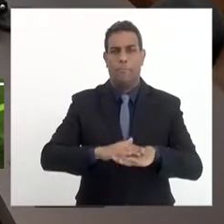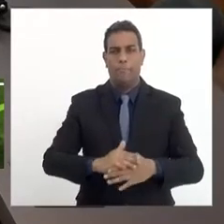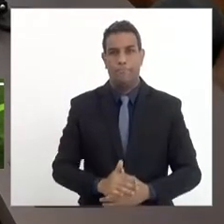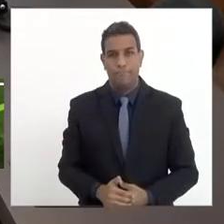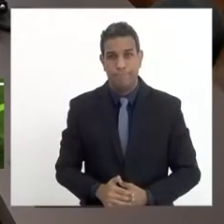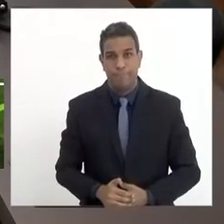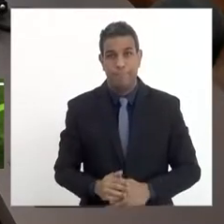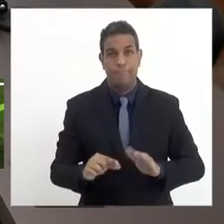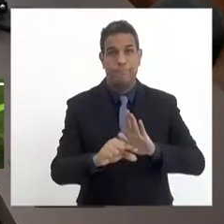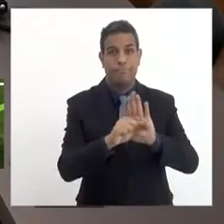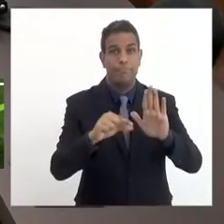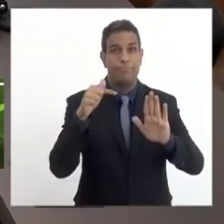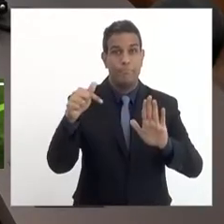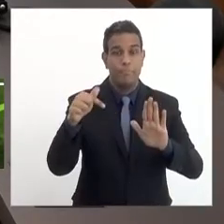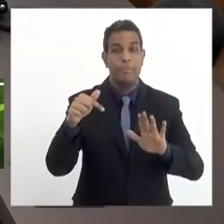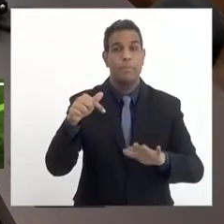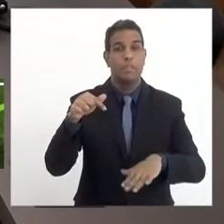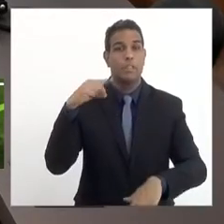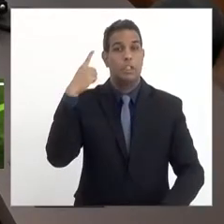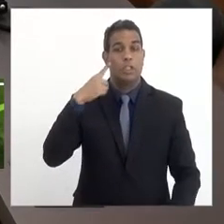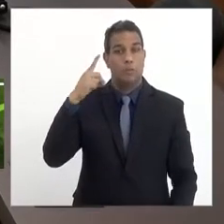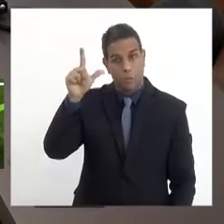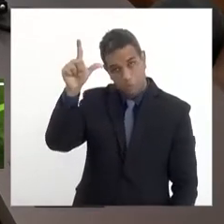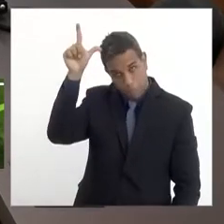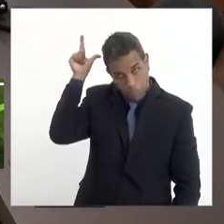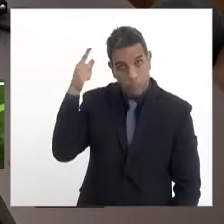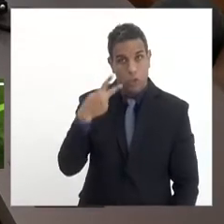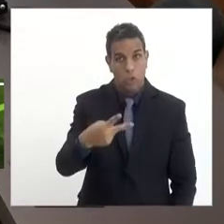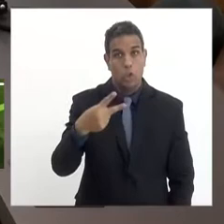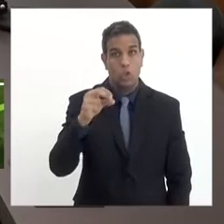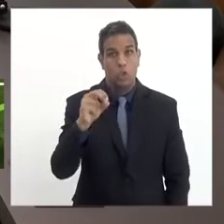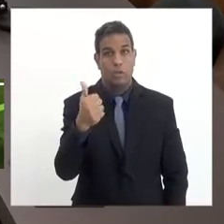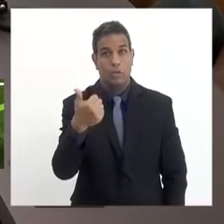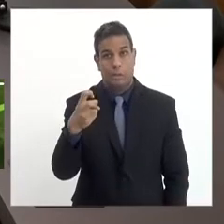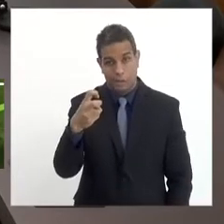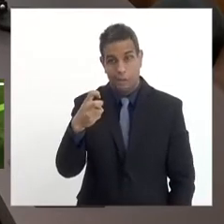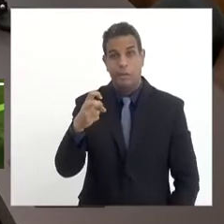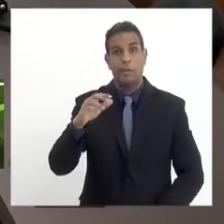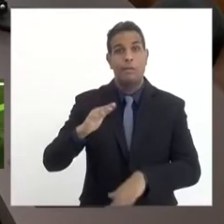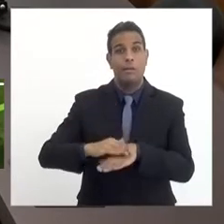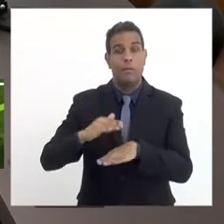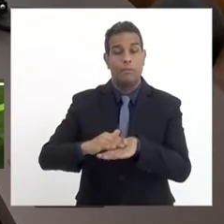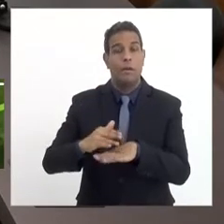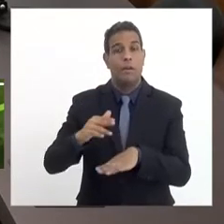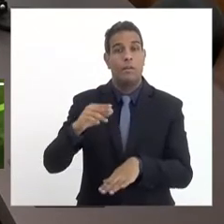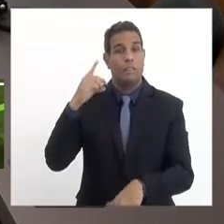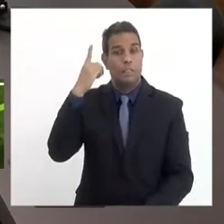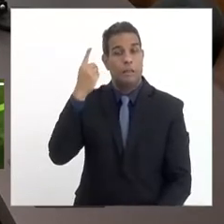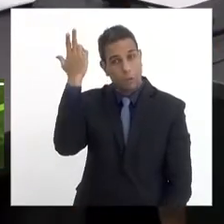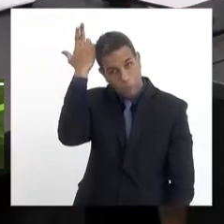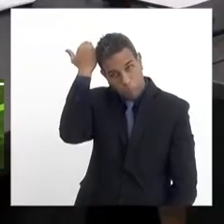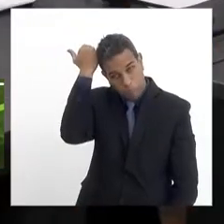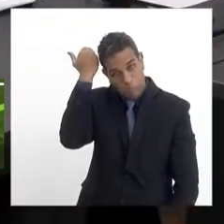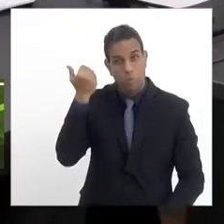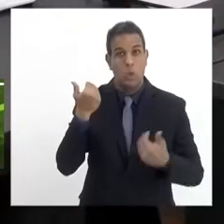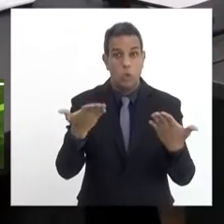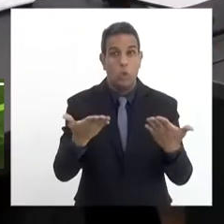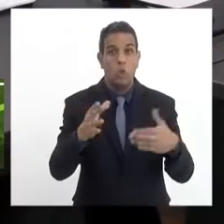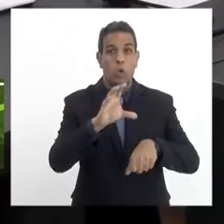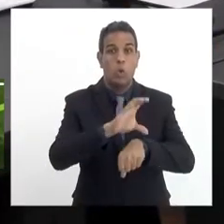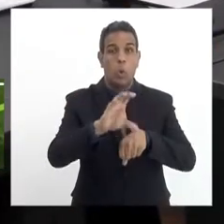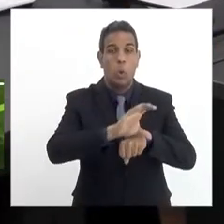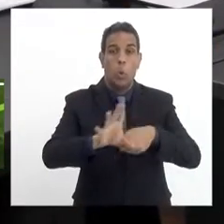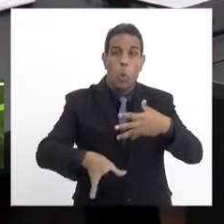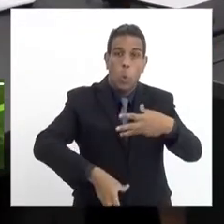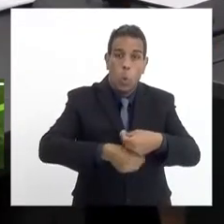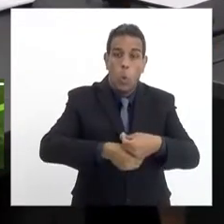Relator 7, relator deputado Luiz Paulo, projeto de lei 238/2015, autoria do deputado Eliomar Coelho. O parecer é pela